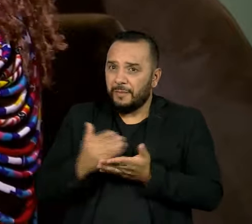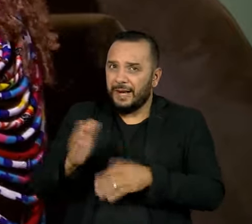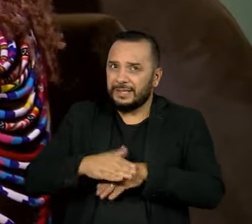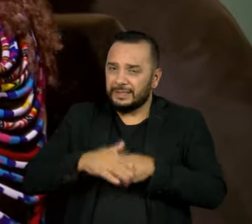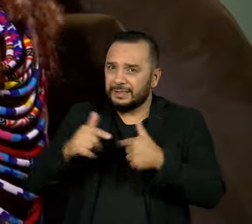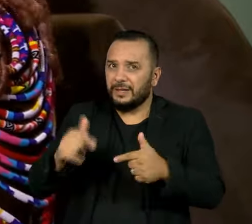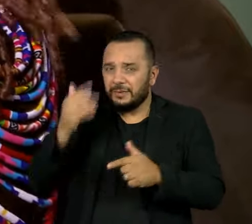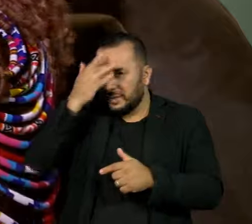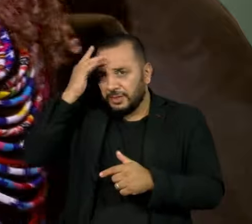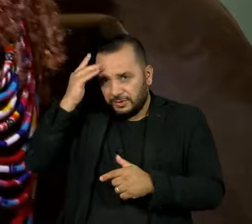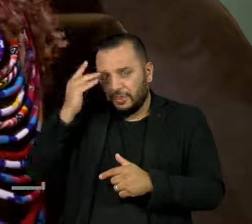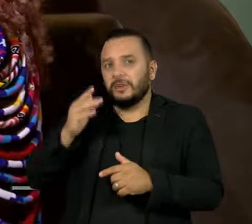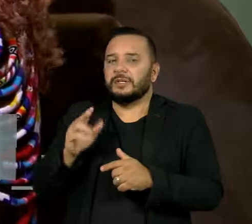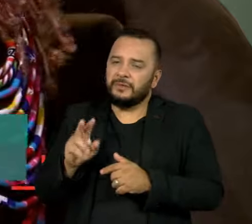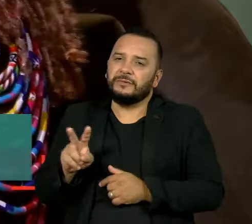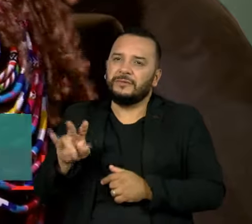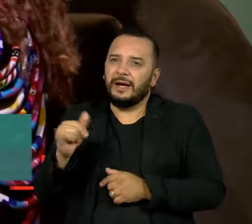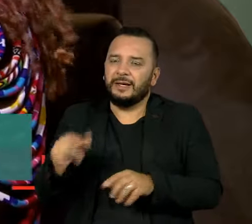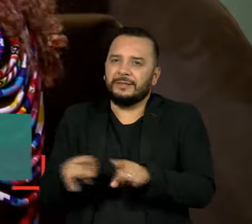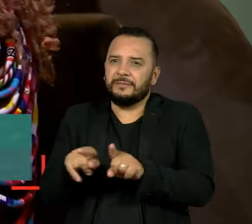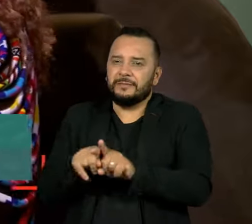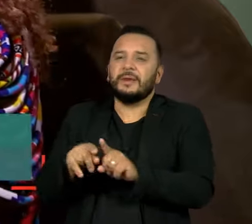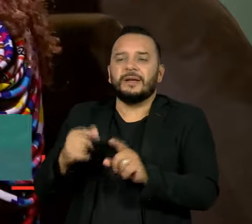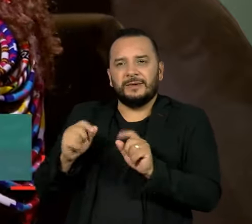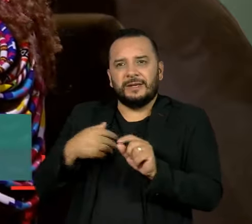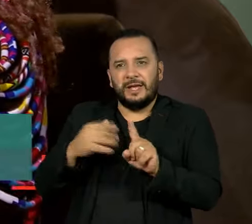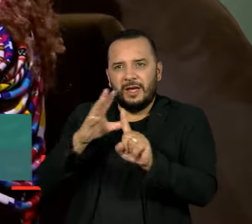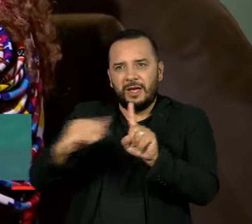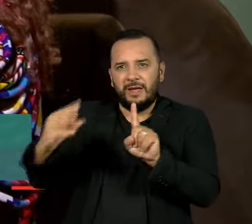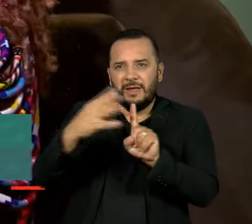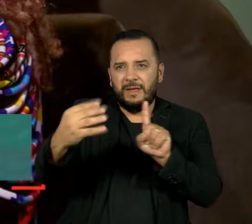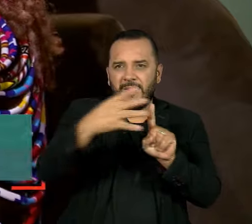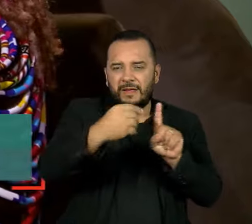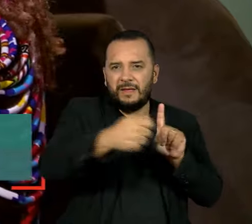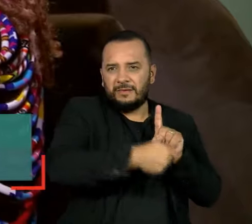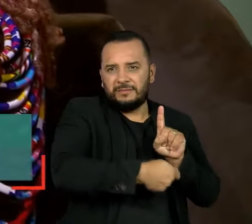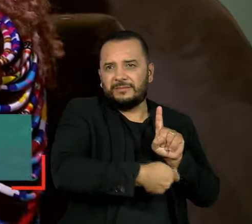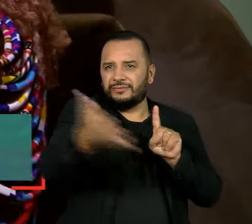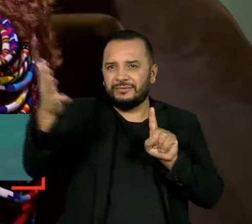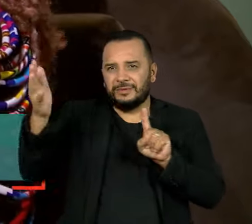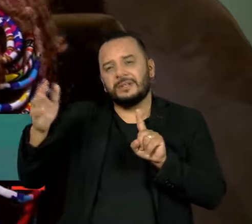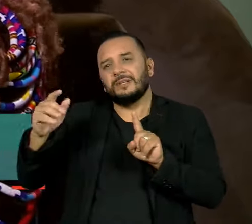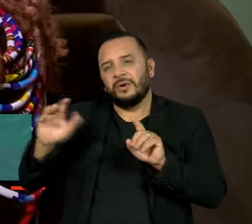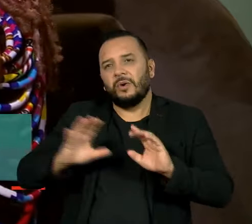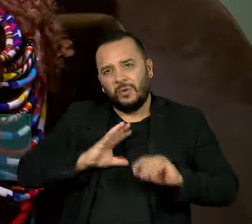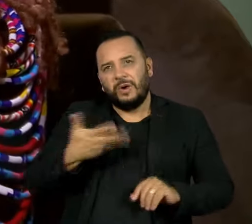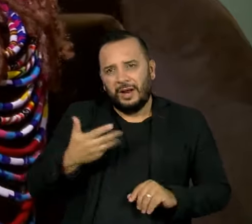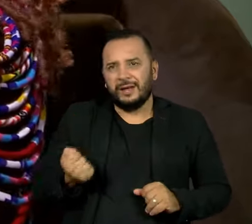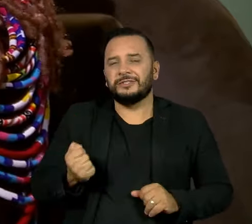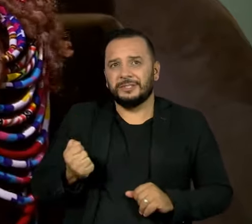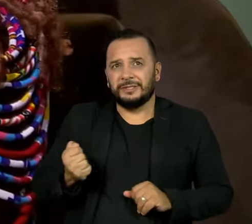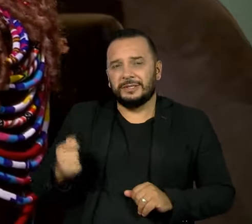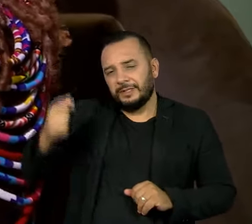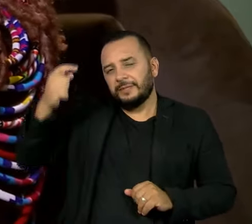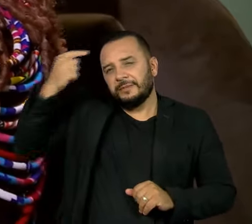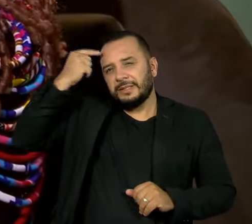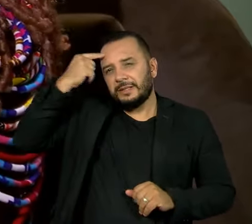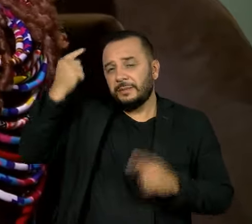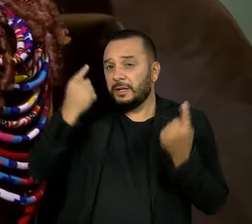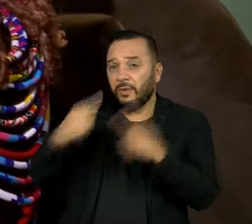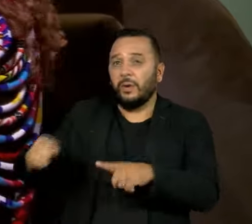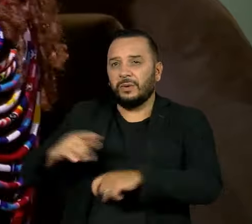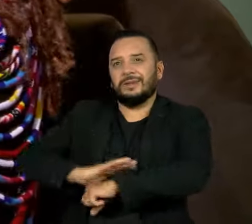assim sucessivamente. Gradualistas também, tomar passos mais ousados, atitudes mais ousadas, é ter coragem, aplicar esse pensamento que a